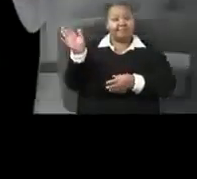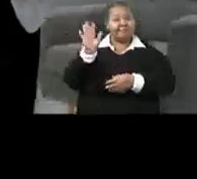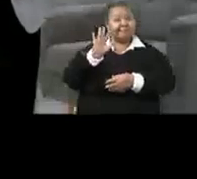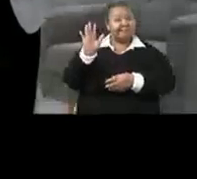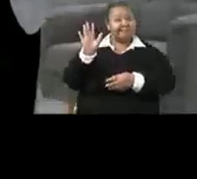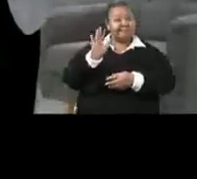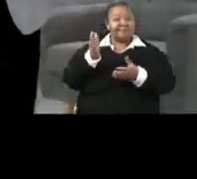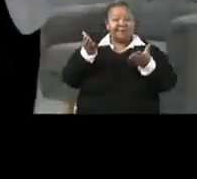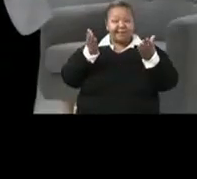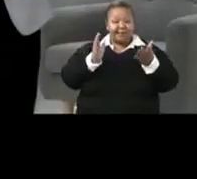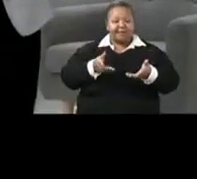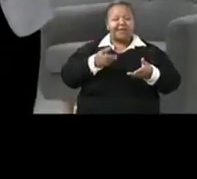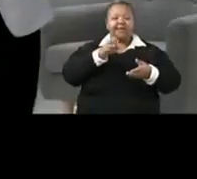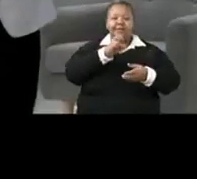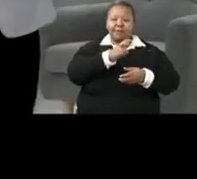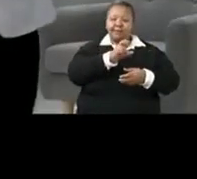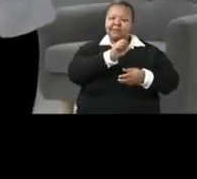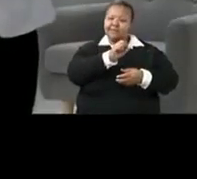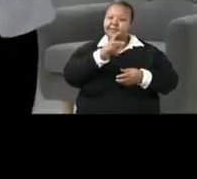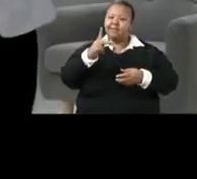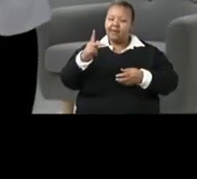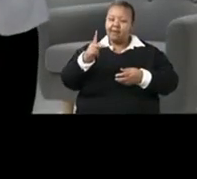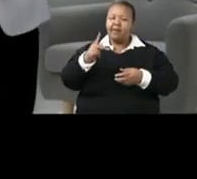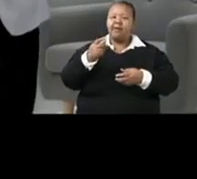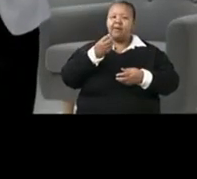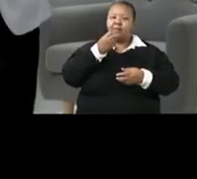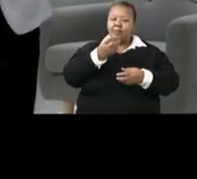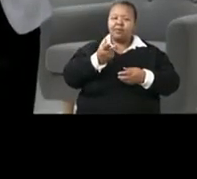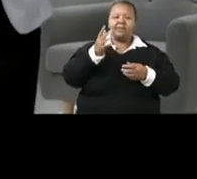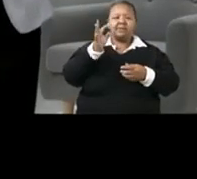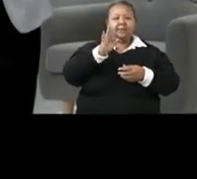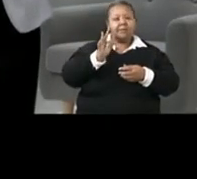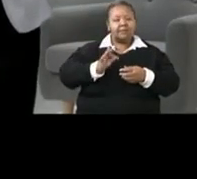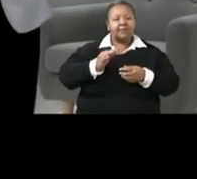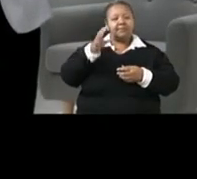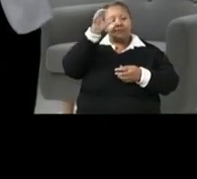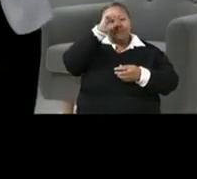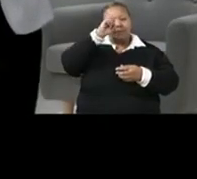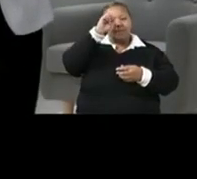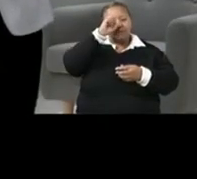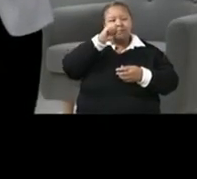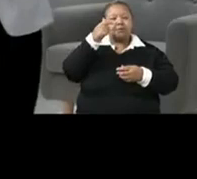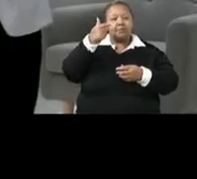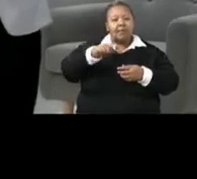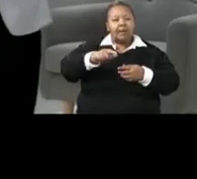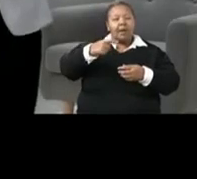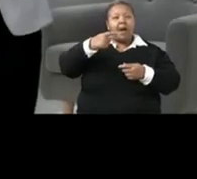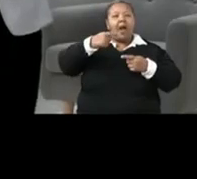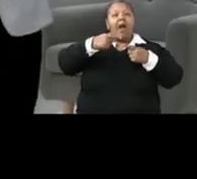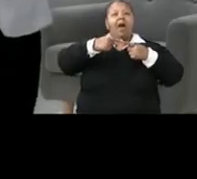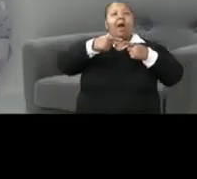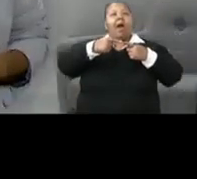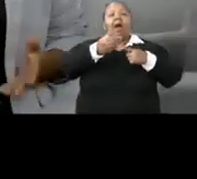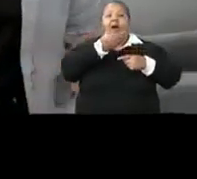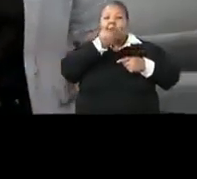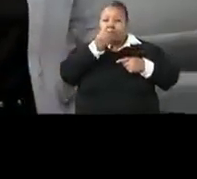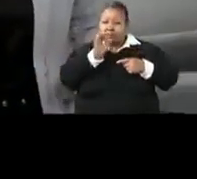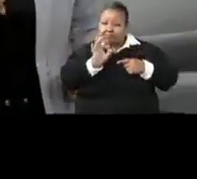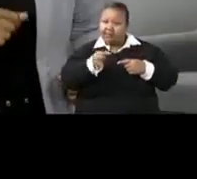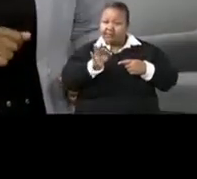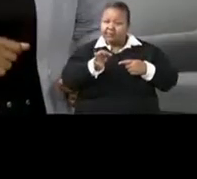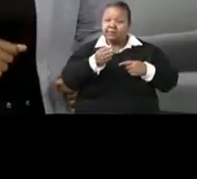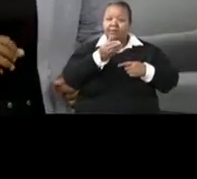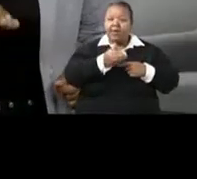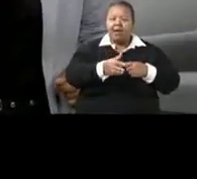Olá! Agora que você já solucionou duas das SPs, muitas das teorias vistas na pré-aula fazem mais sentido, não é mesmo? Essa